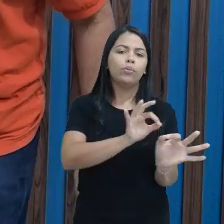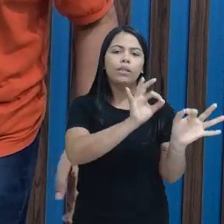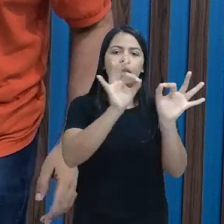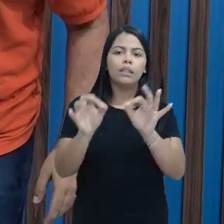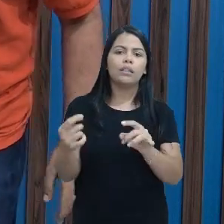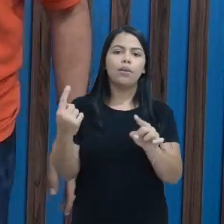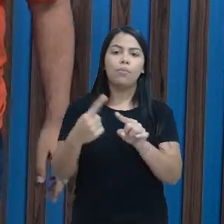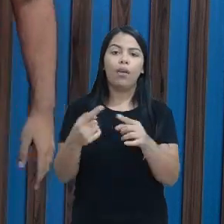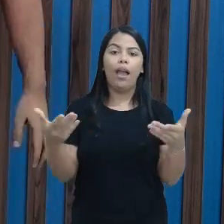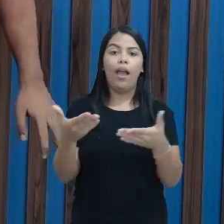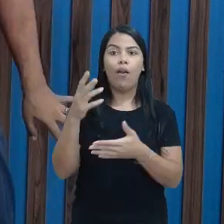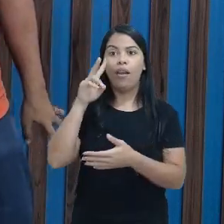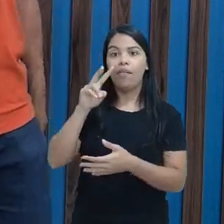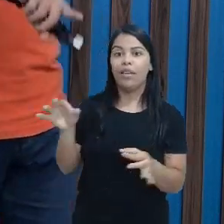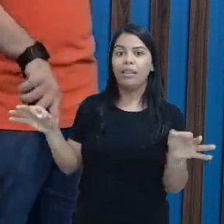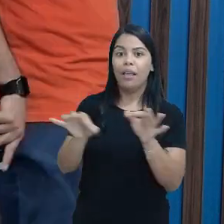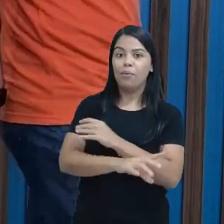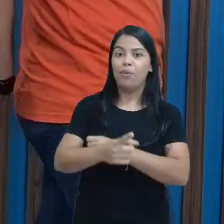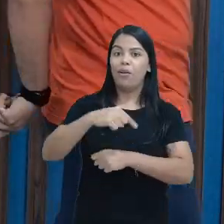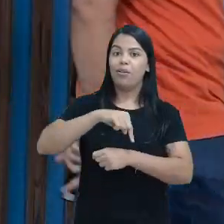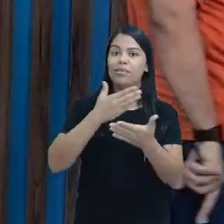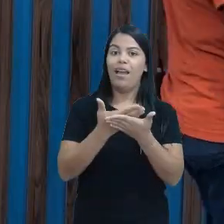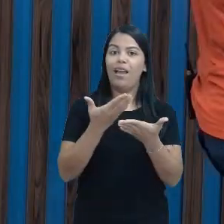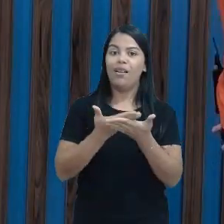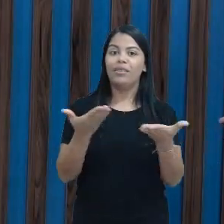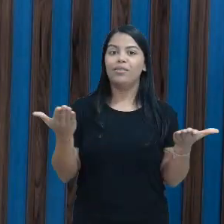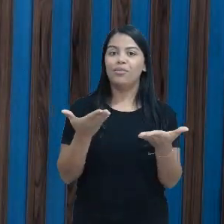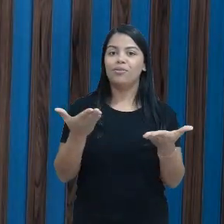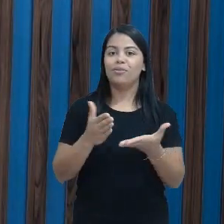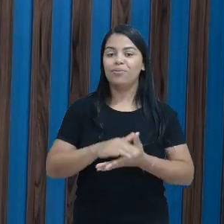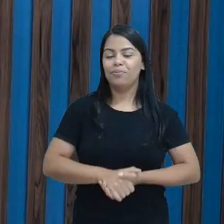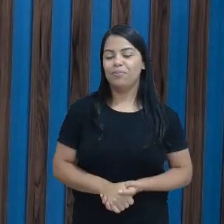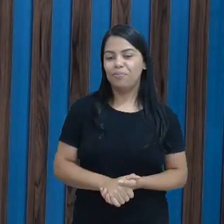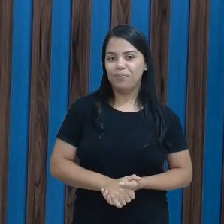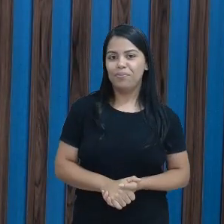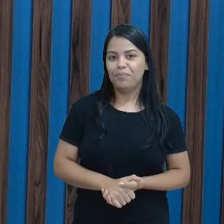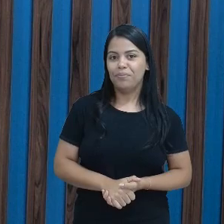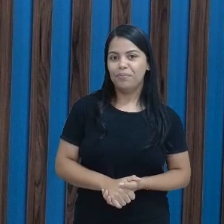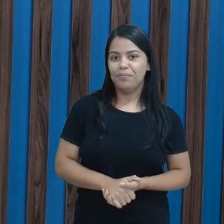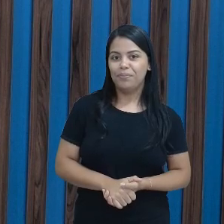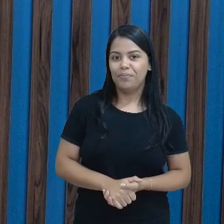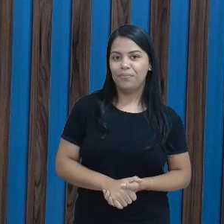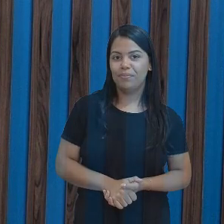porque vai ficar verde. Encerrou a nossa aula de hoje.